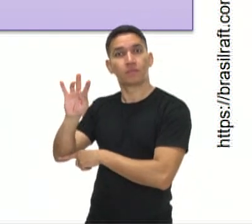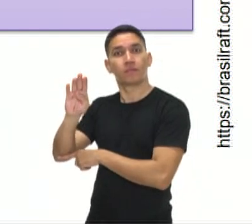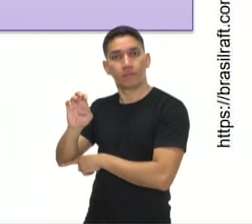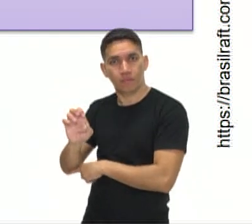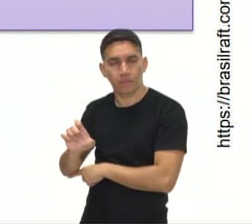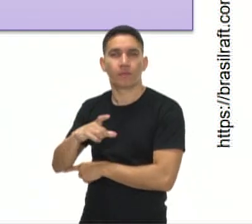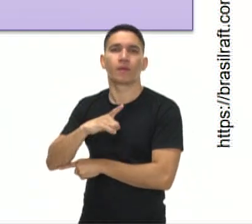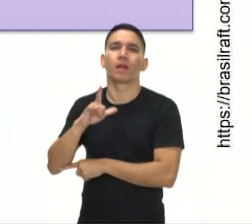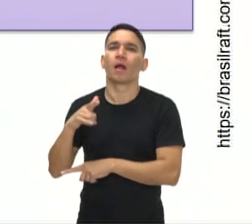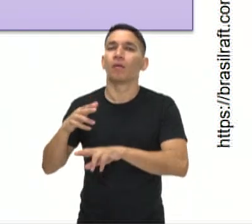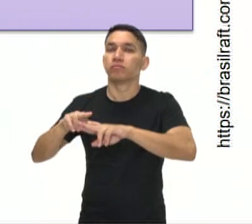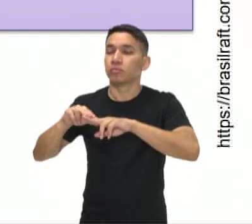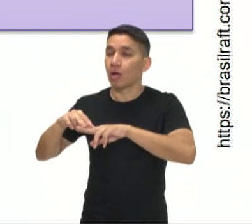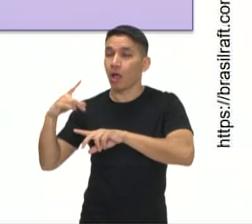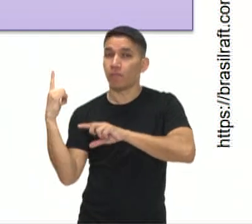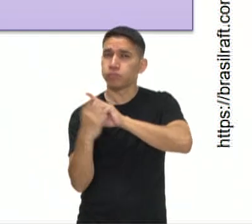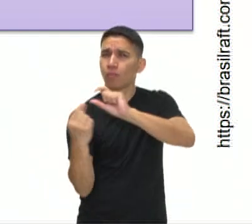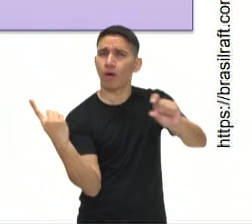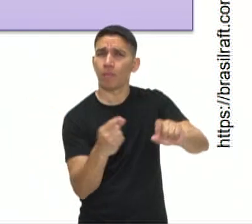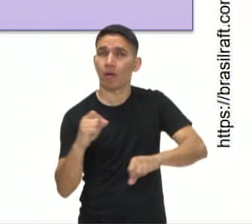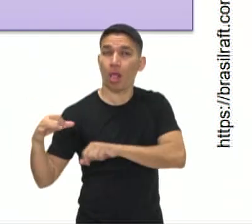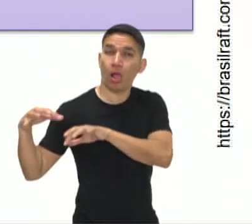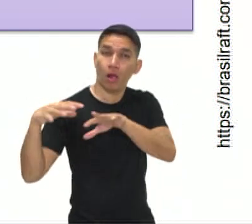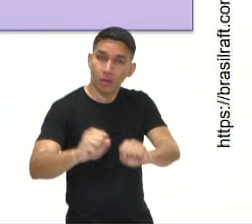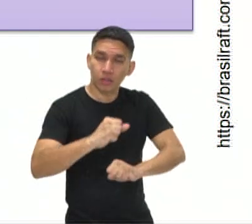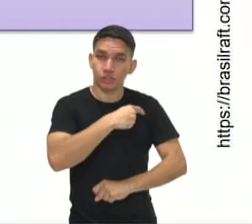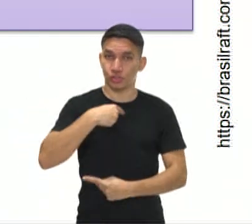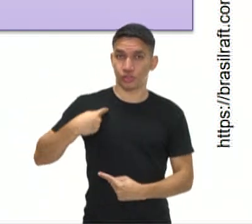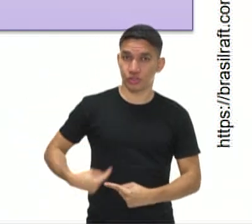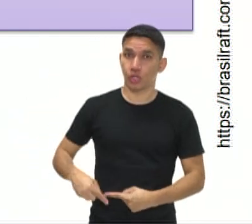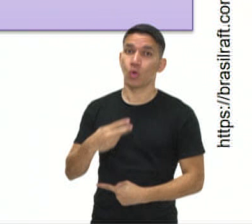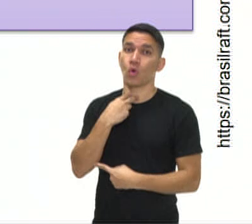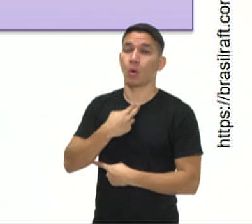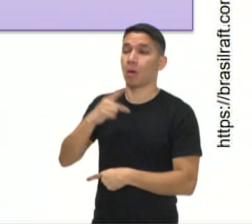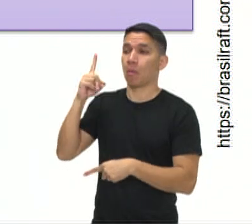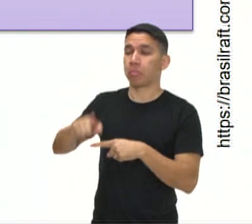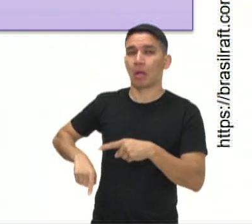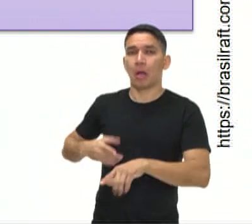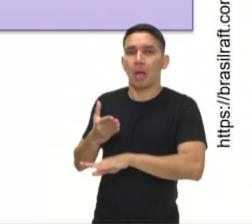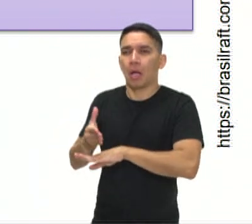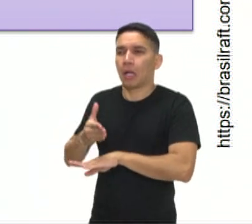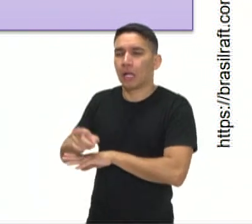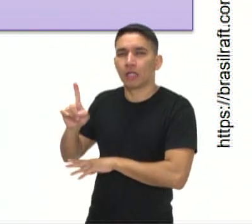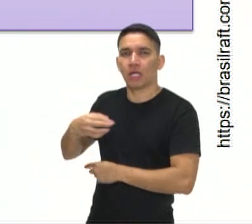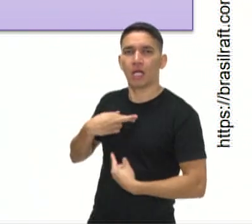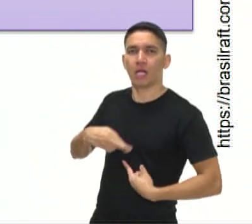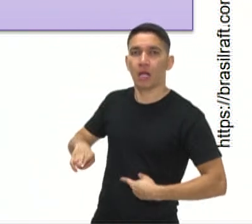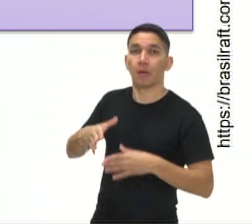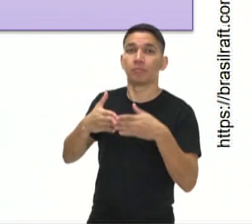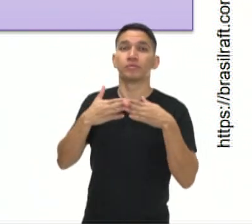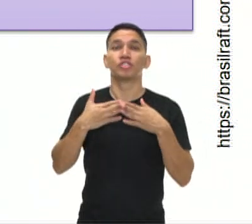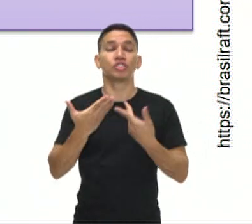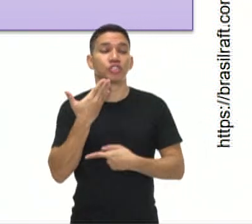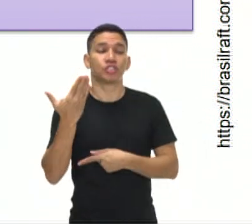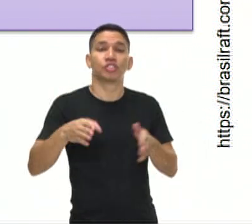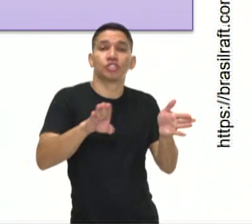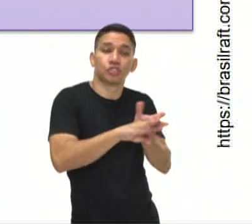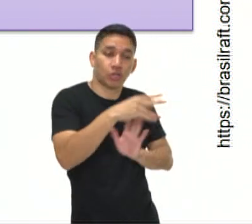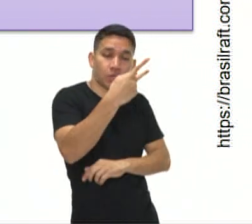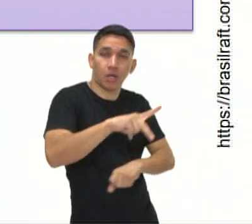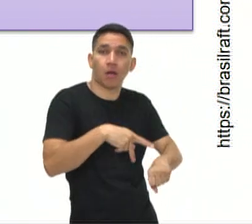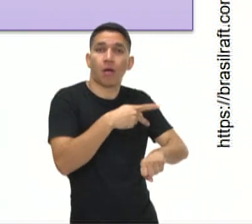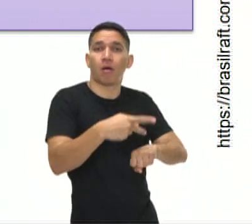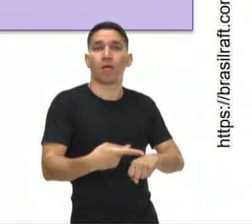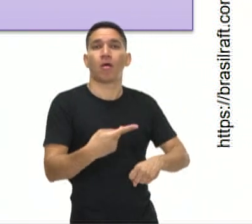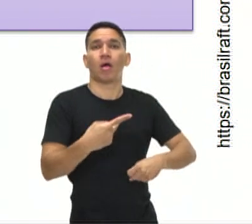fugidos da invasão chinesa, que não podiam mais praticar a sua religião, pediram exílio ou asilo político no Brasil